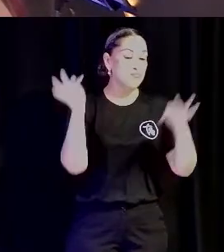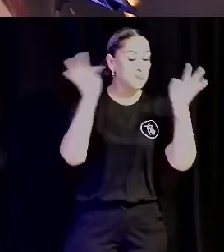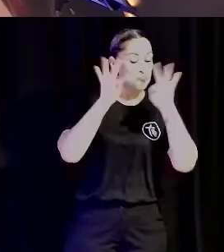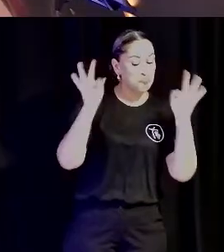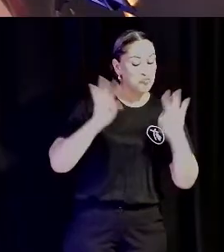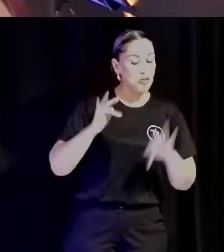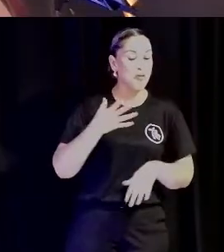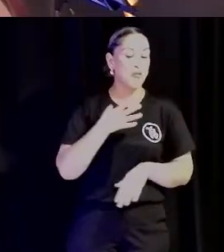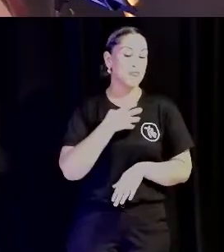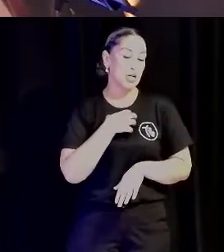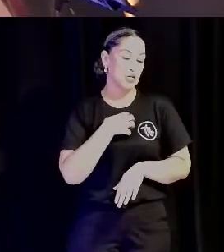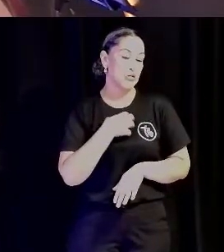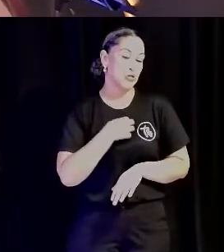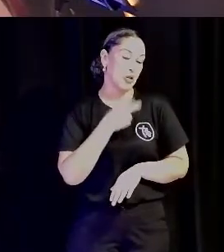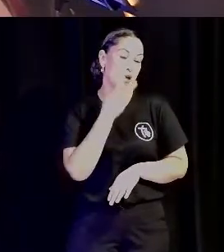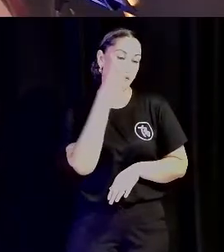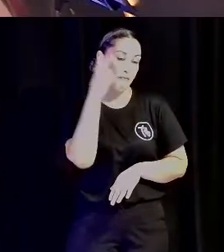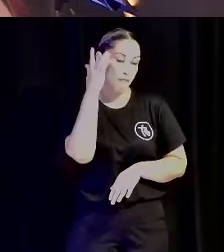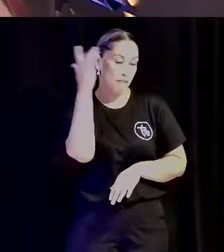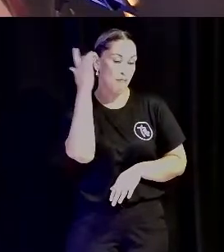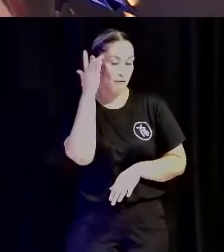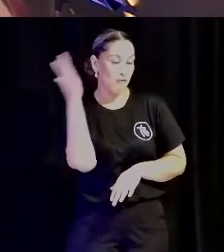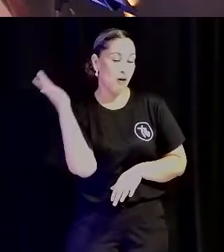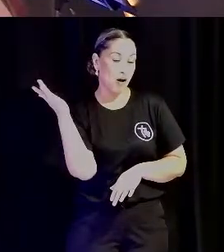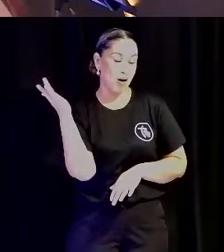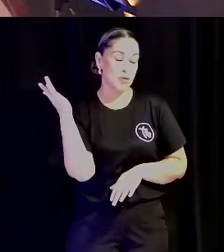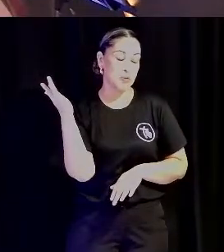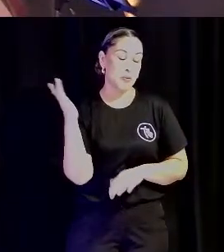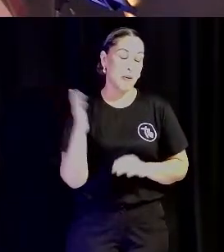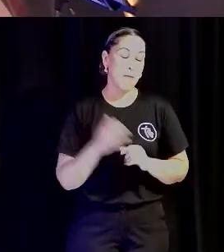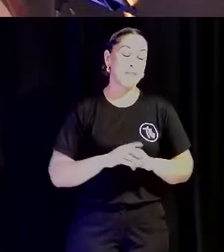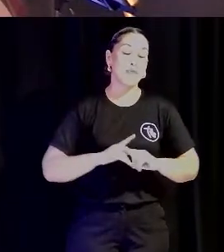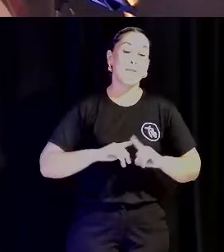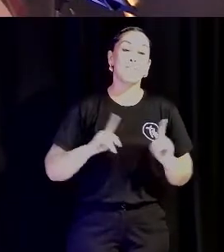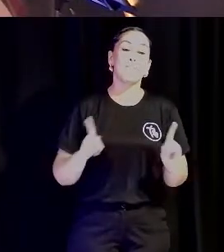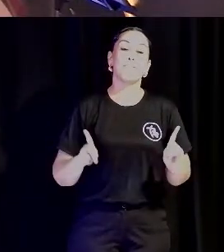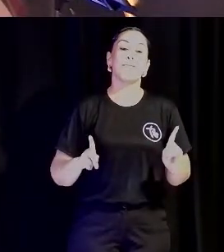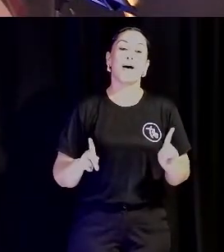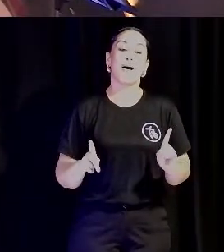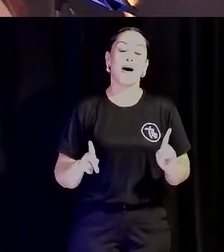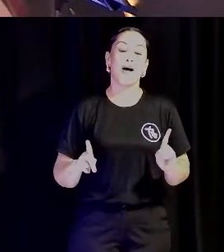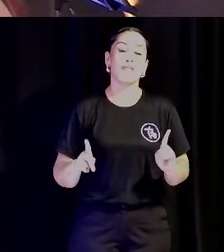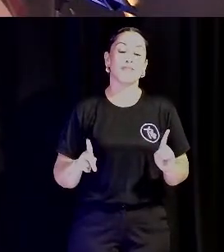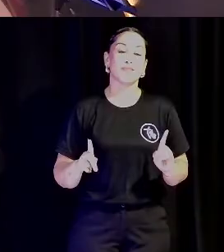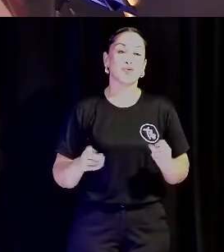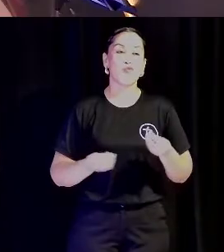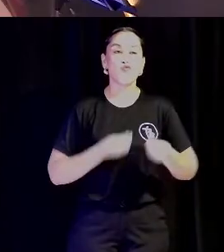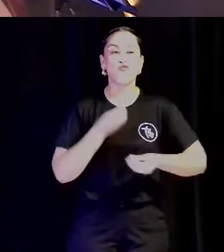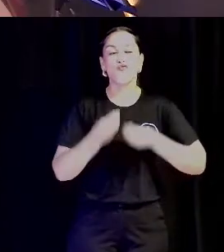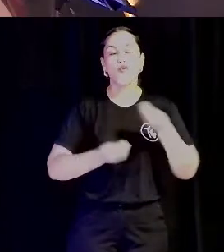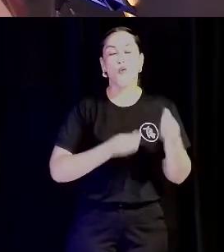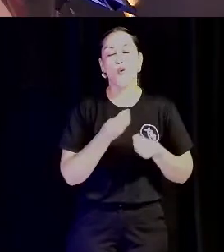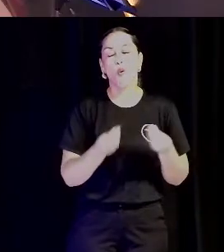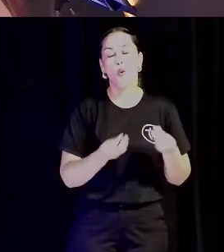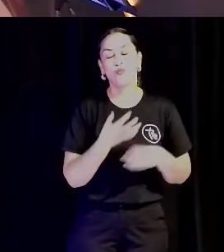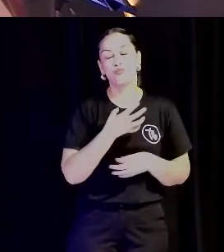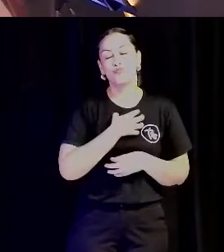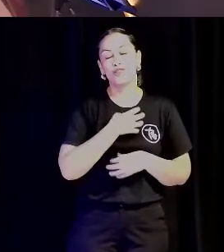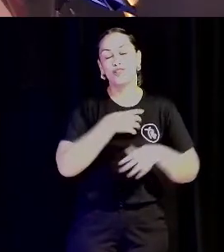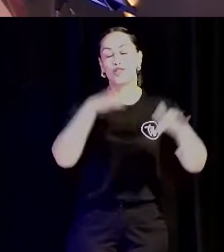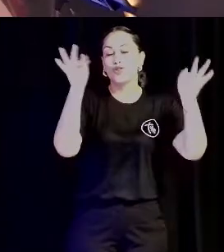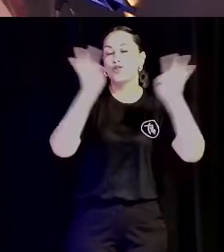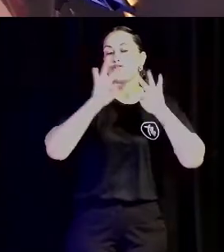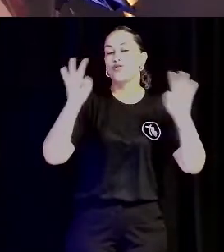alegres, felizes. Mas como é possível se alegrar